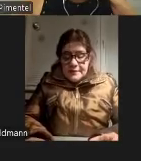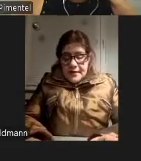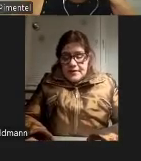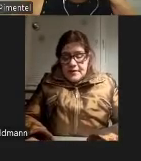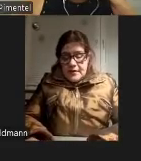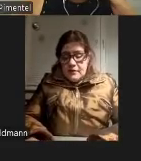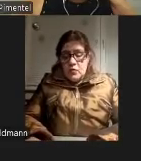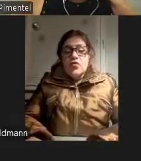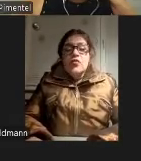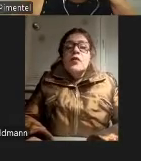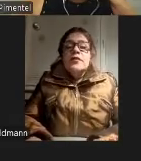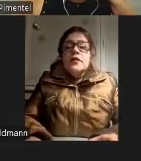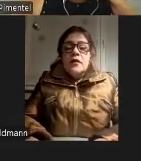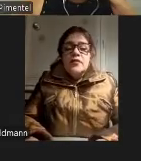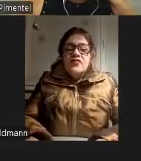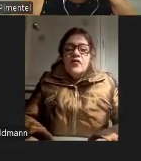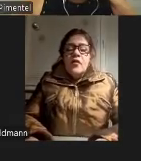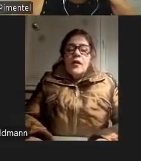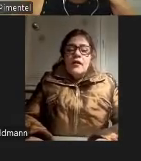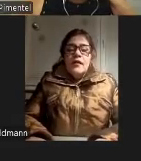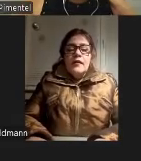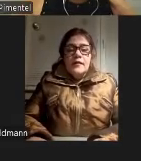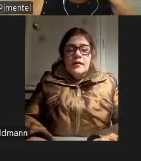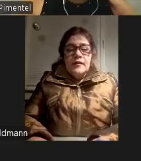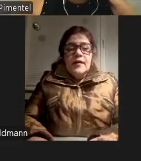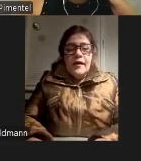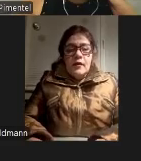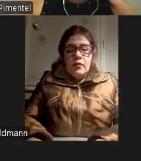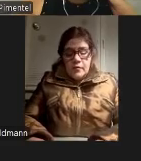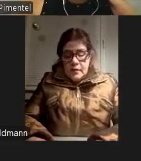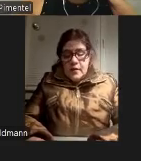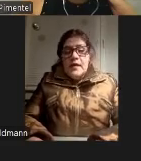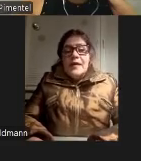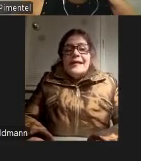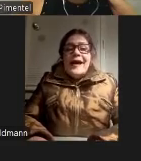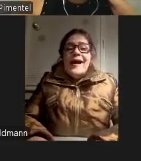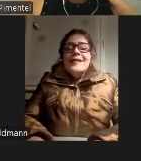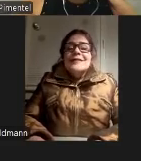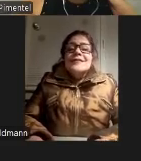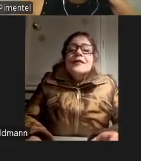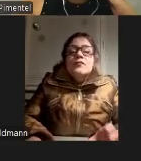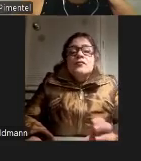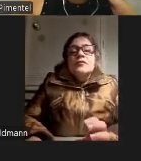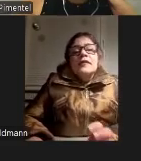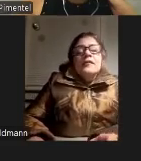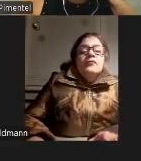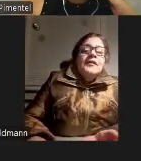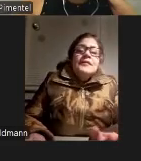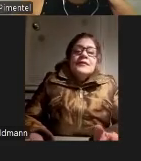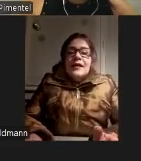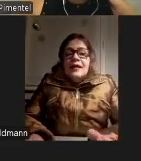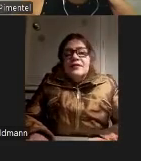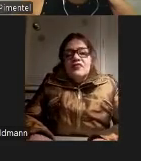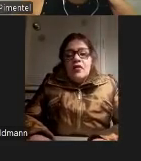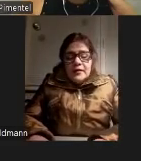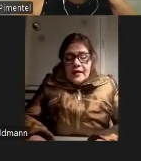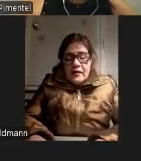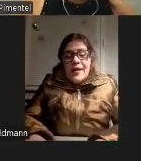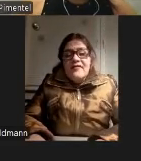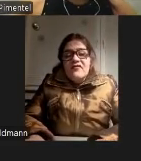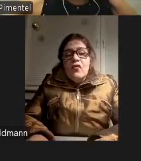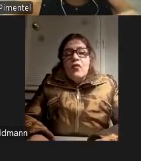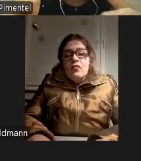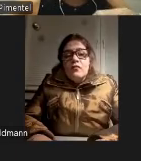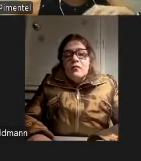essa limpeza, né, o sono não se deu de forma ideal. E a razão dele não ter se dado de forma